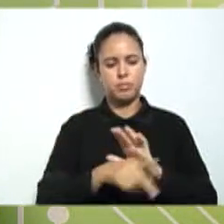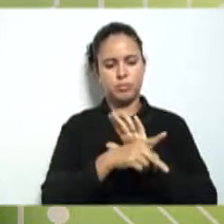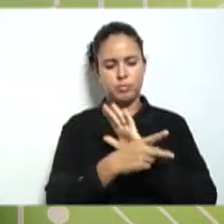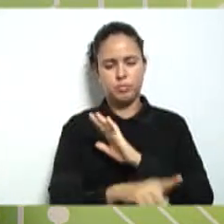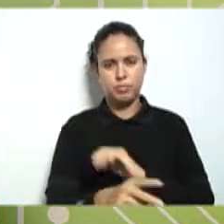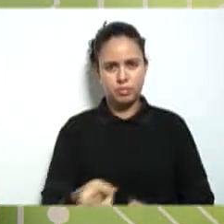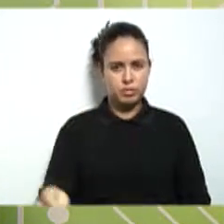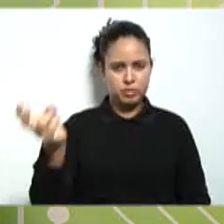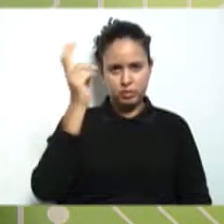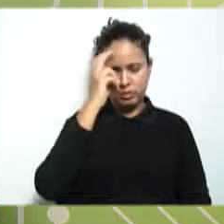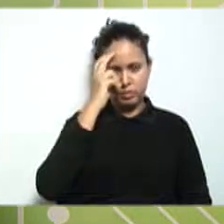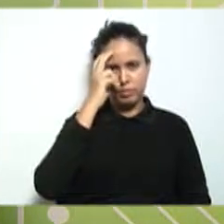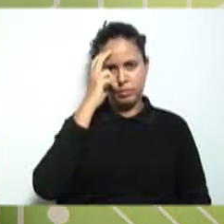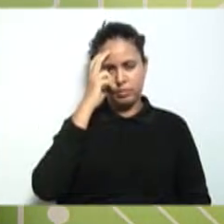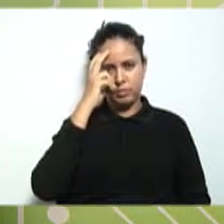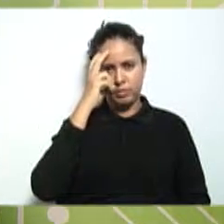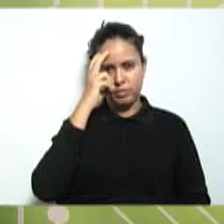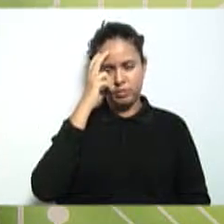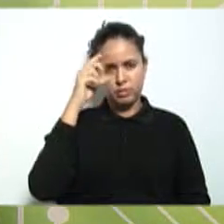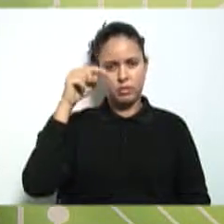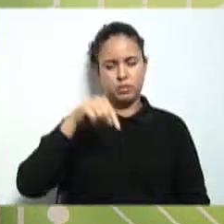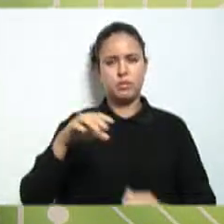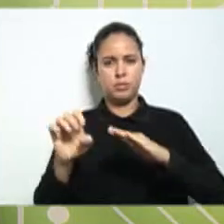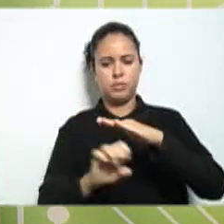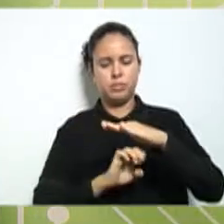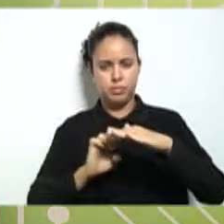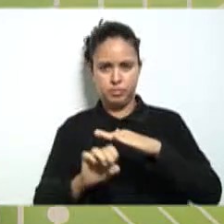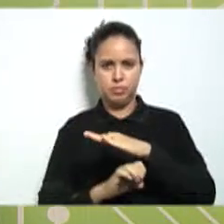como instituir uma empresa cooperativa.